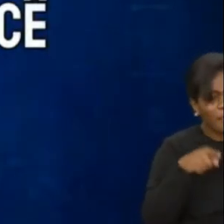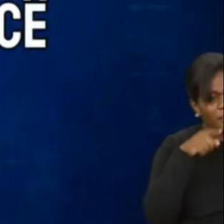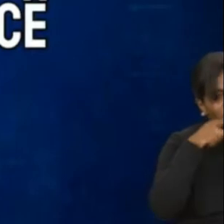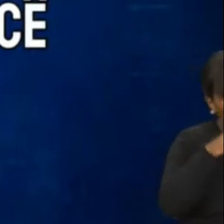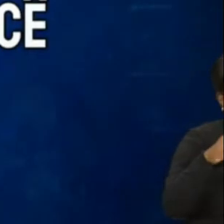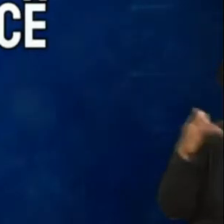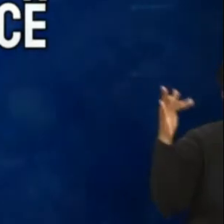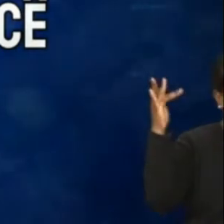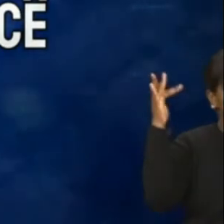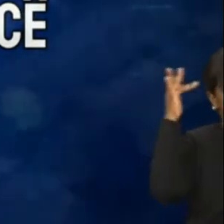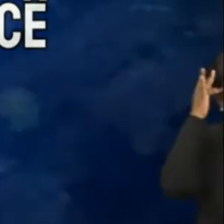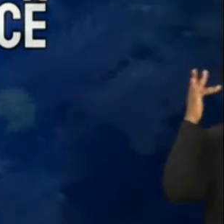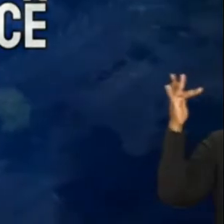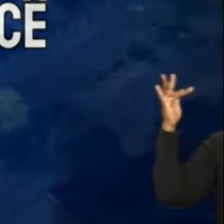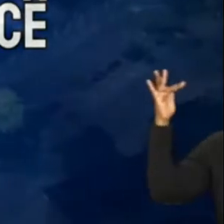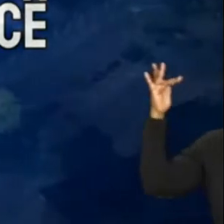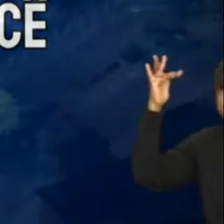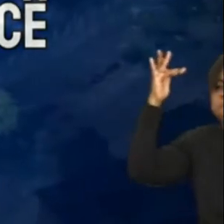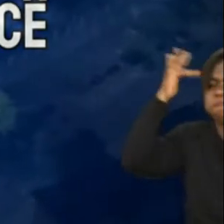Este tempo é necessário